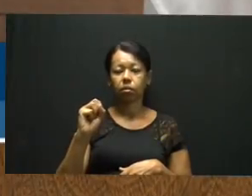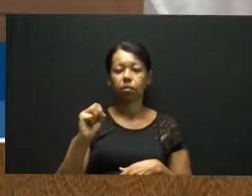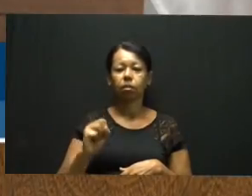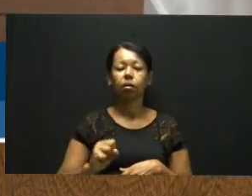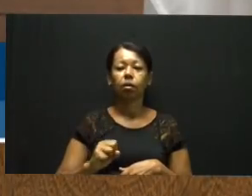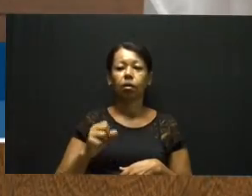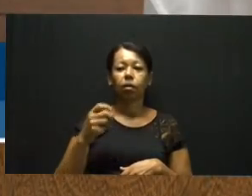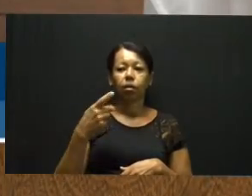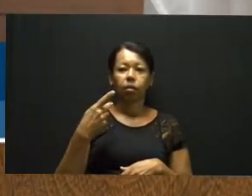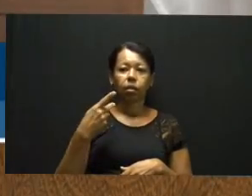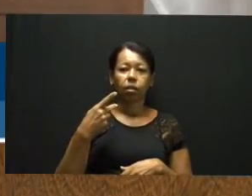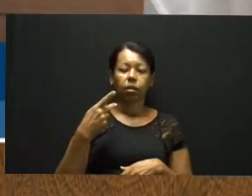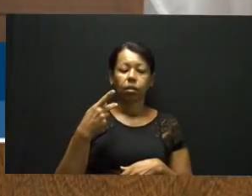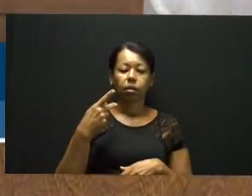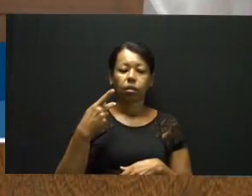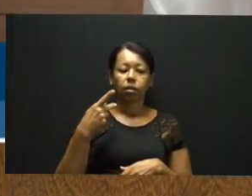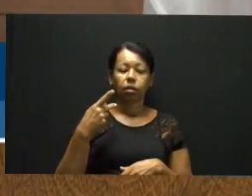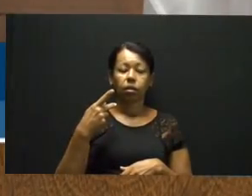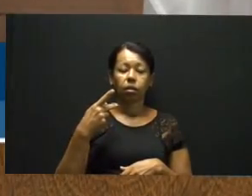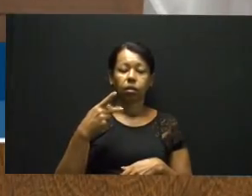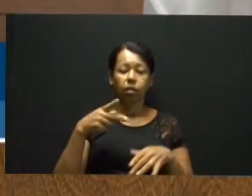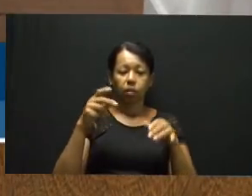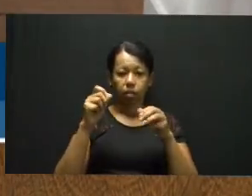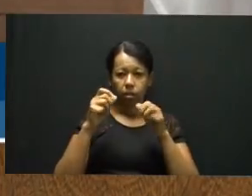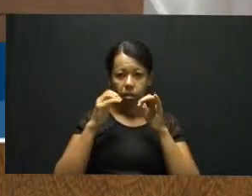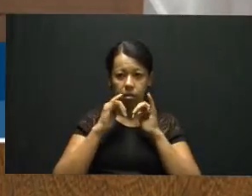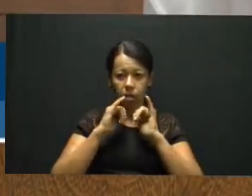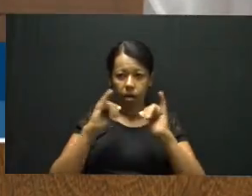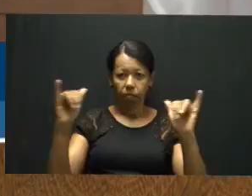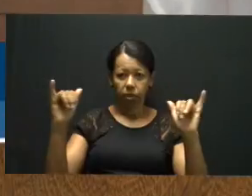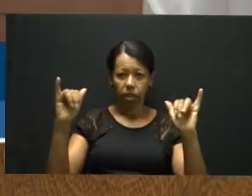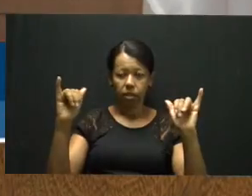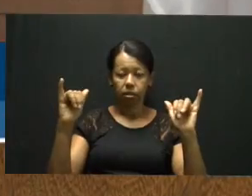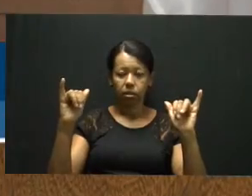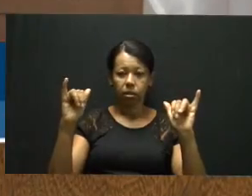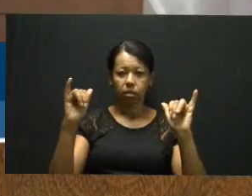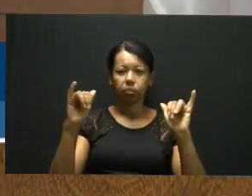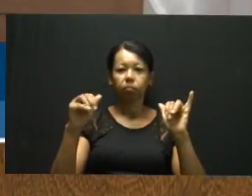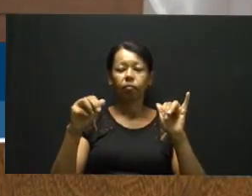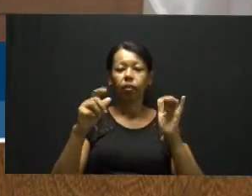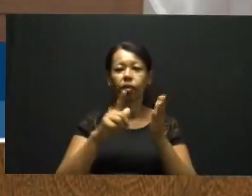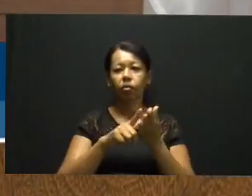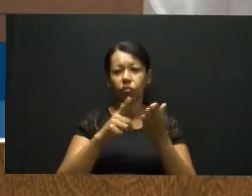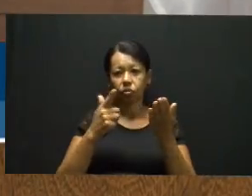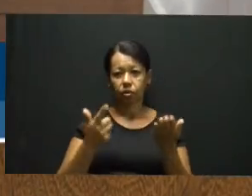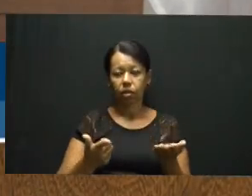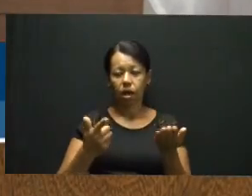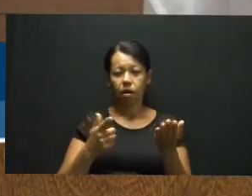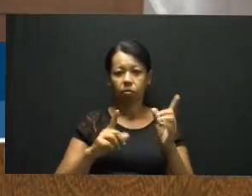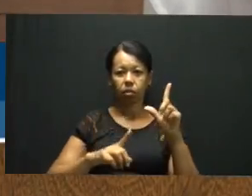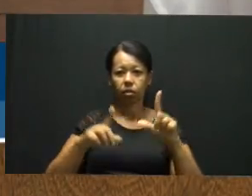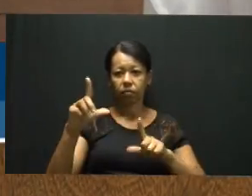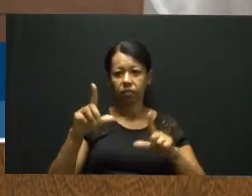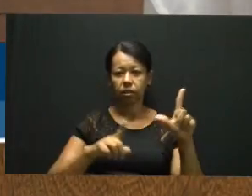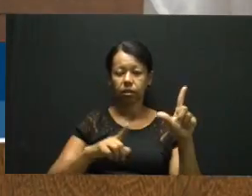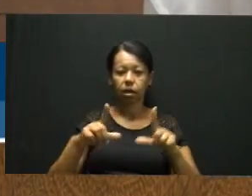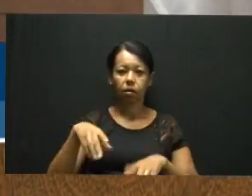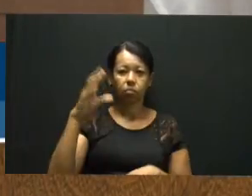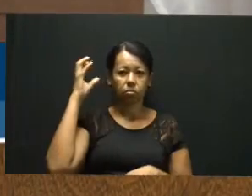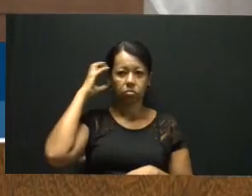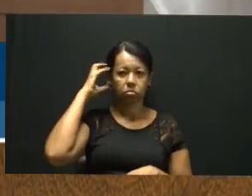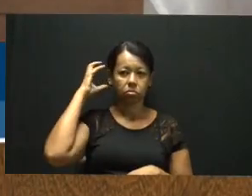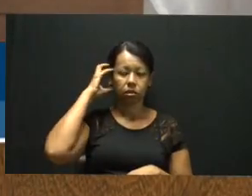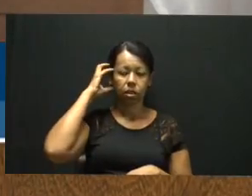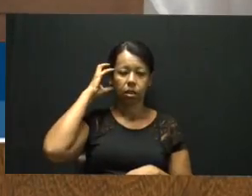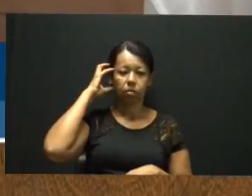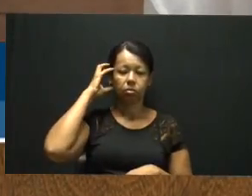2017, e que se dê ampla publicidade quanto ao período através de rádio,